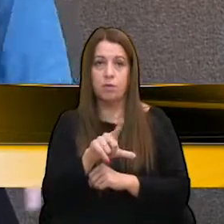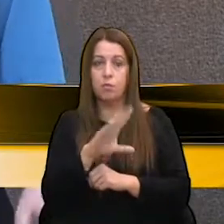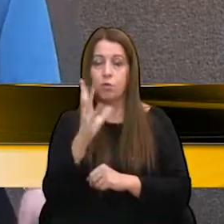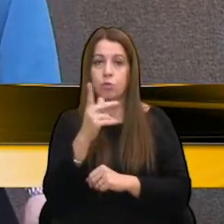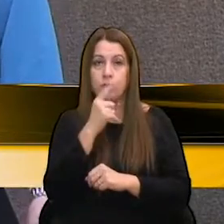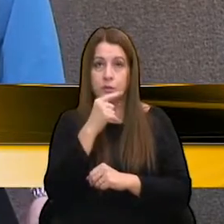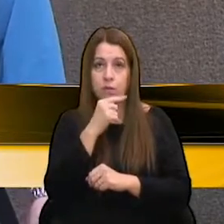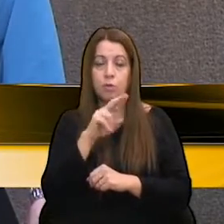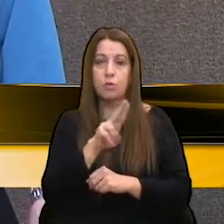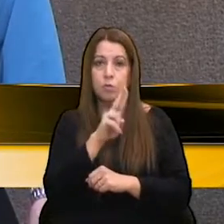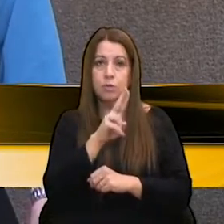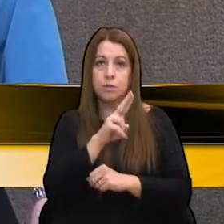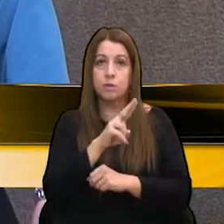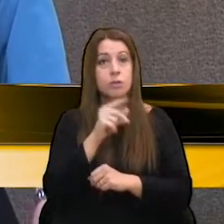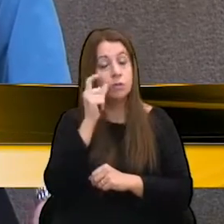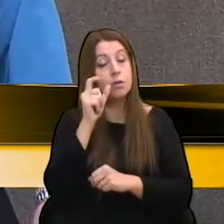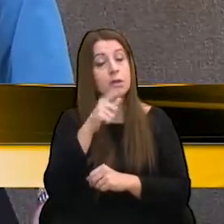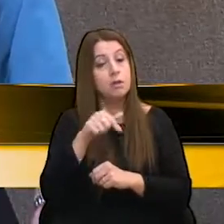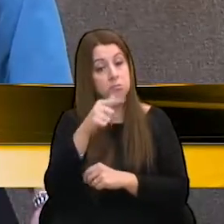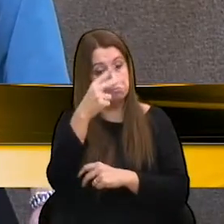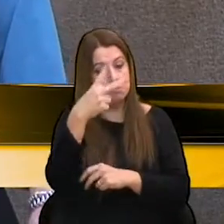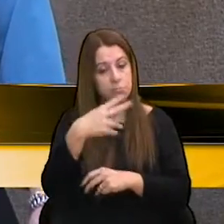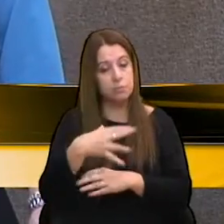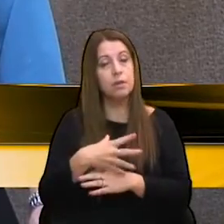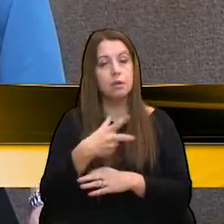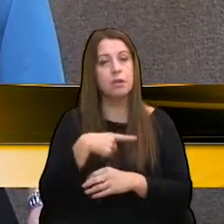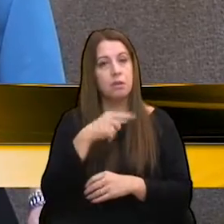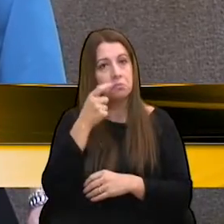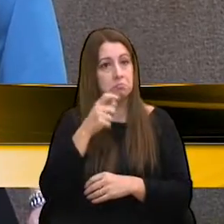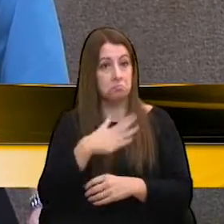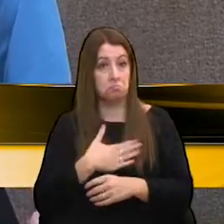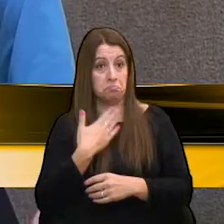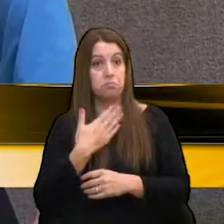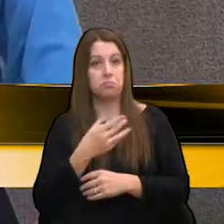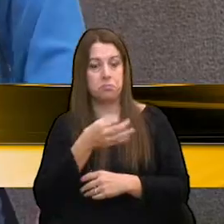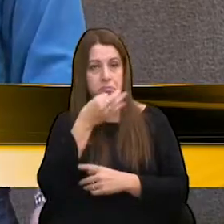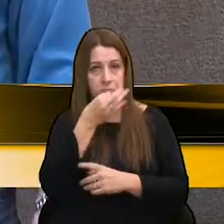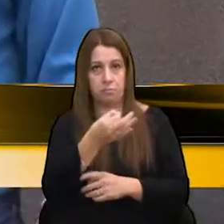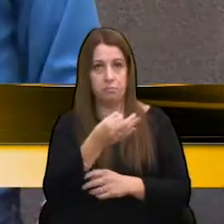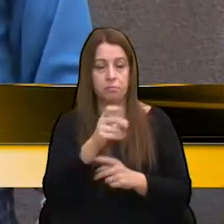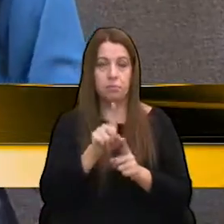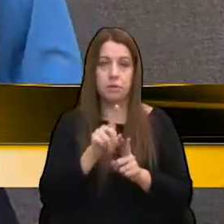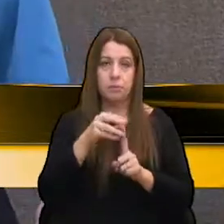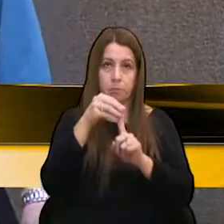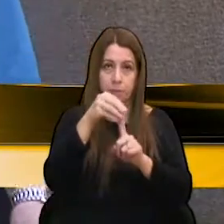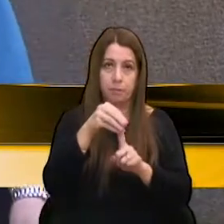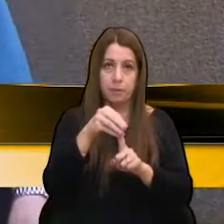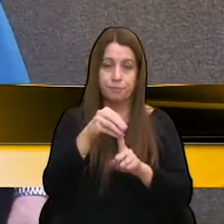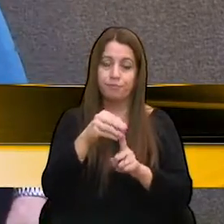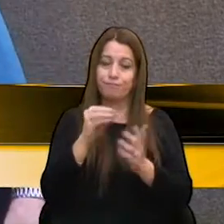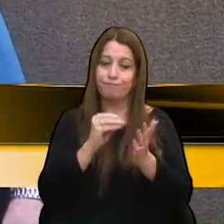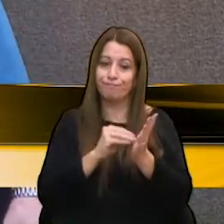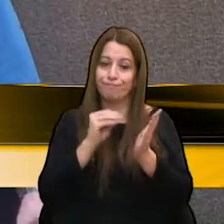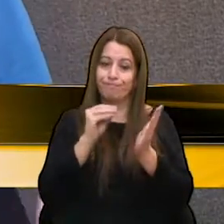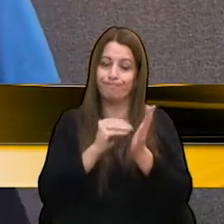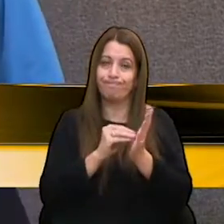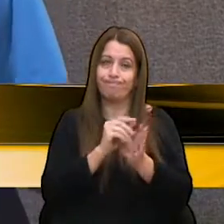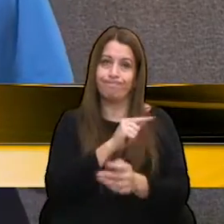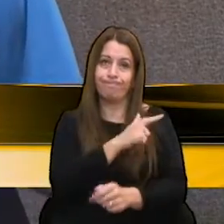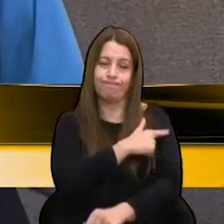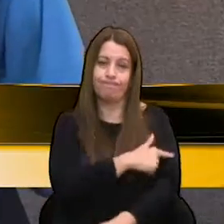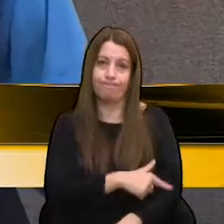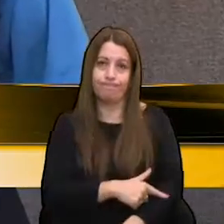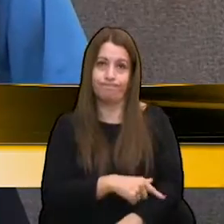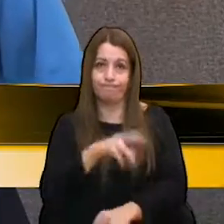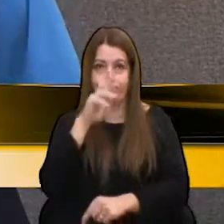Água, ocupando espaço interessante. Então, me surpreende essa postura e, principalmente, a deselegância, né, de parte